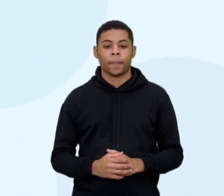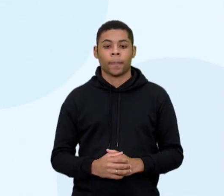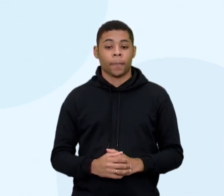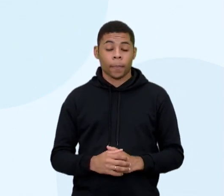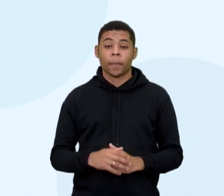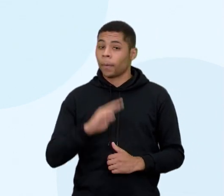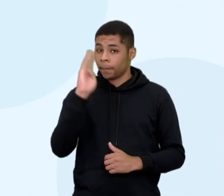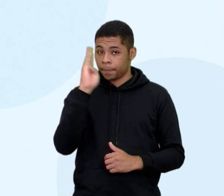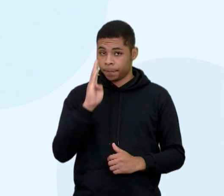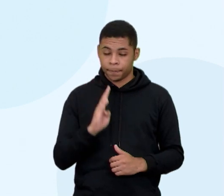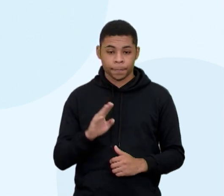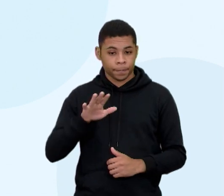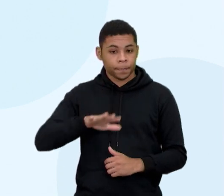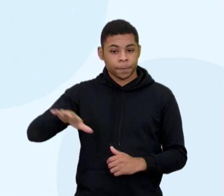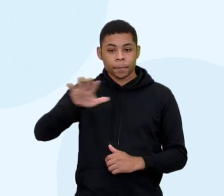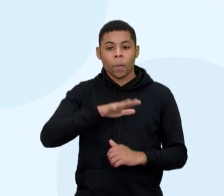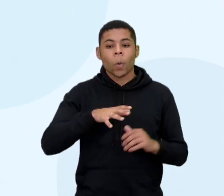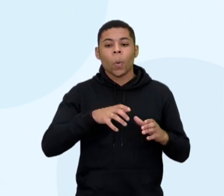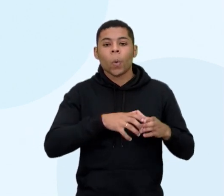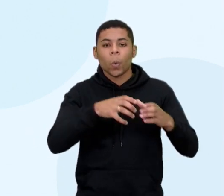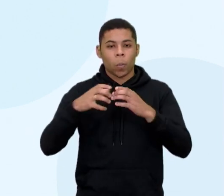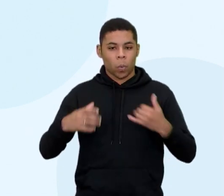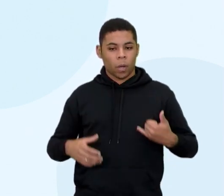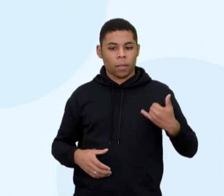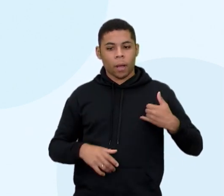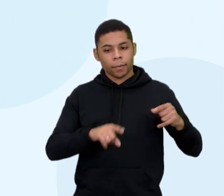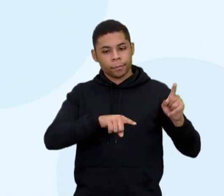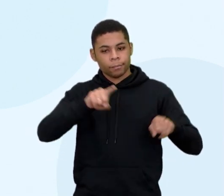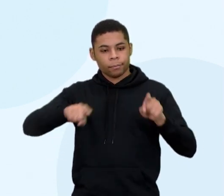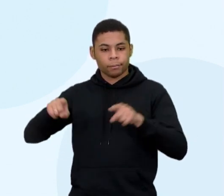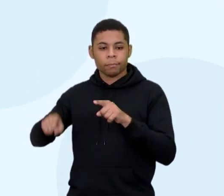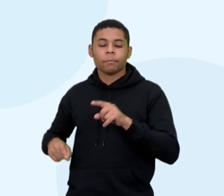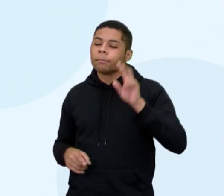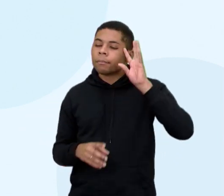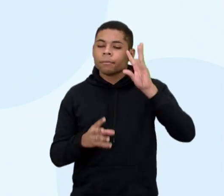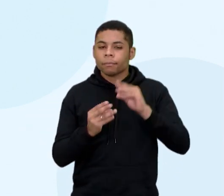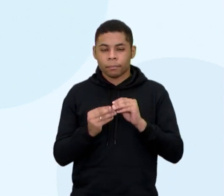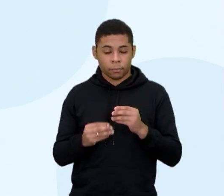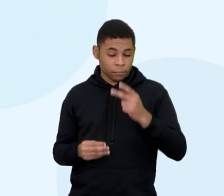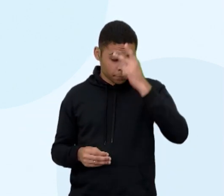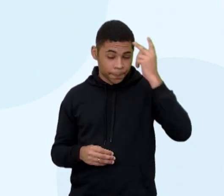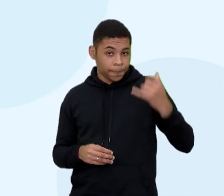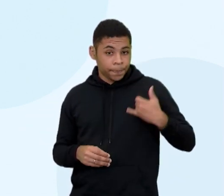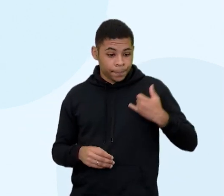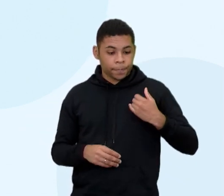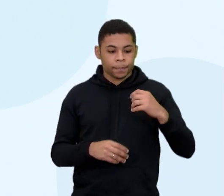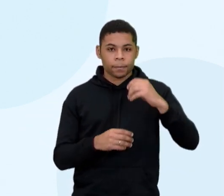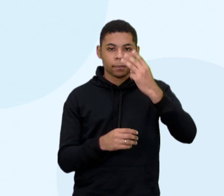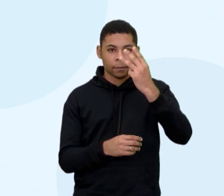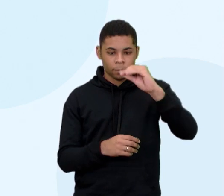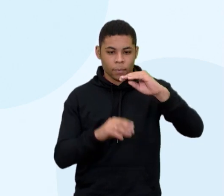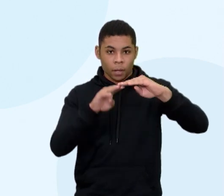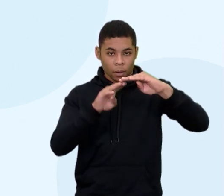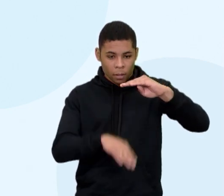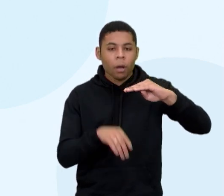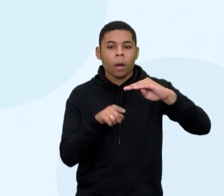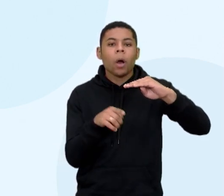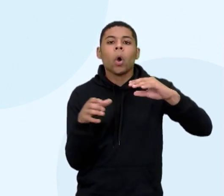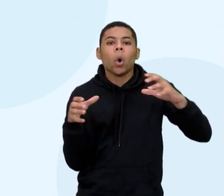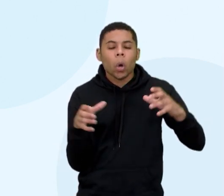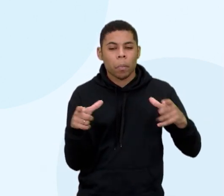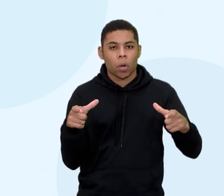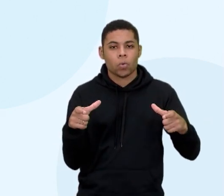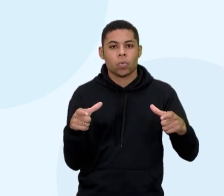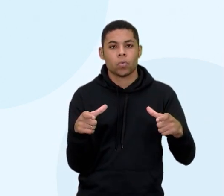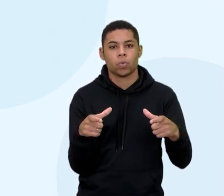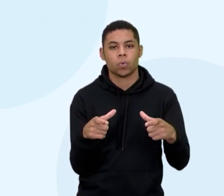mostrou a tendência de queda da proporção de pessoas com menos de 30 anos de idade em 2012.